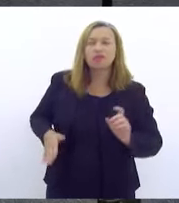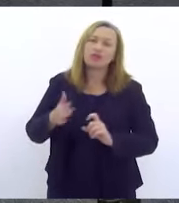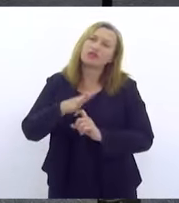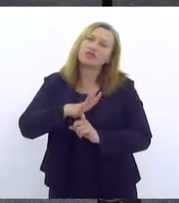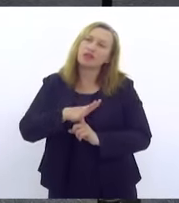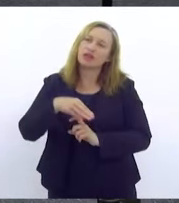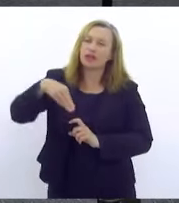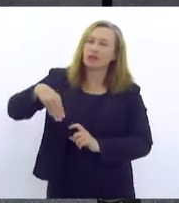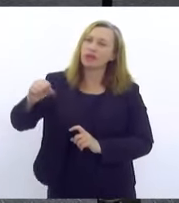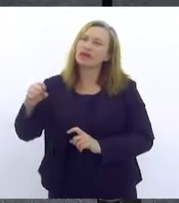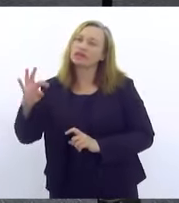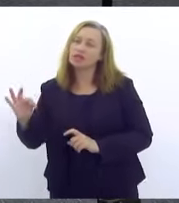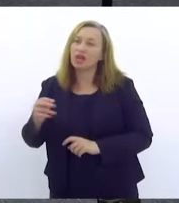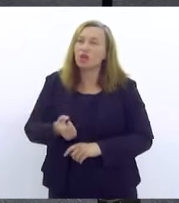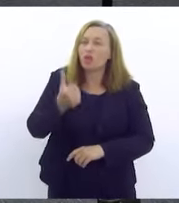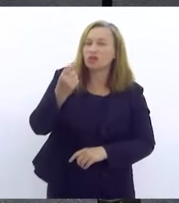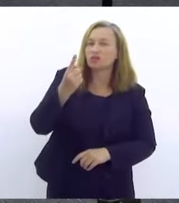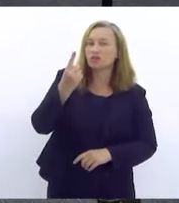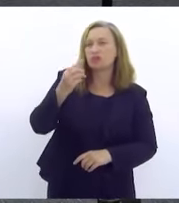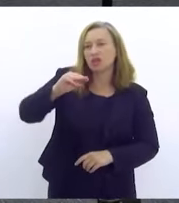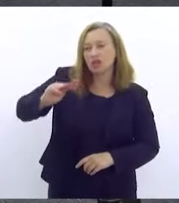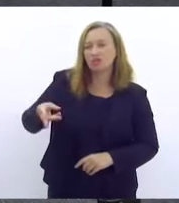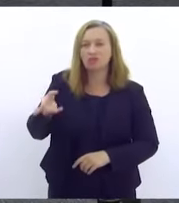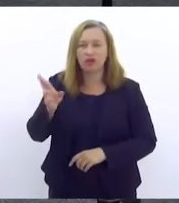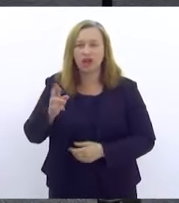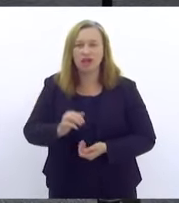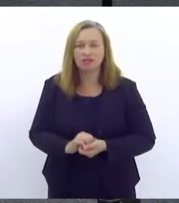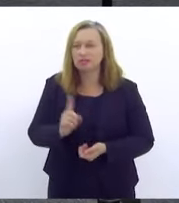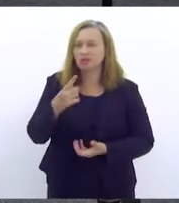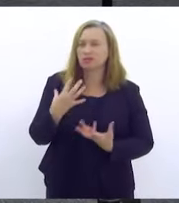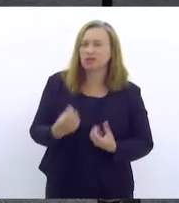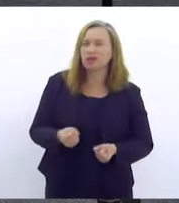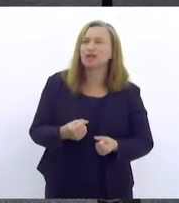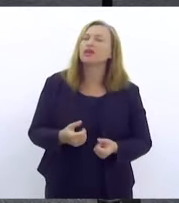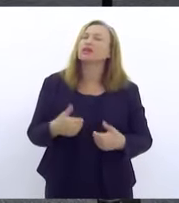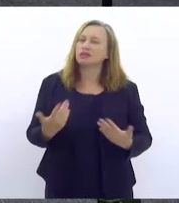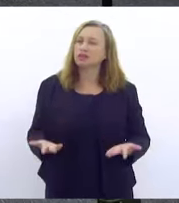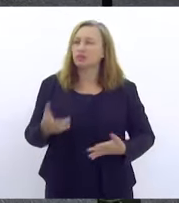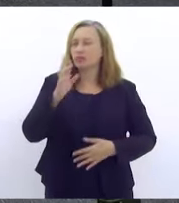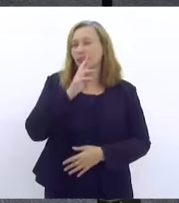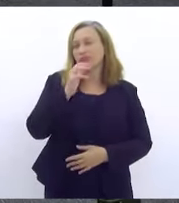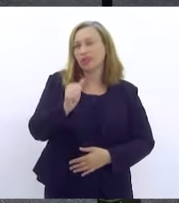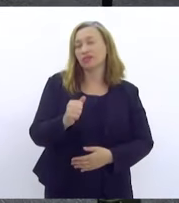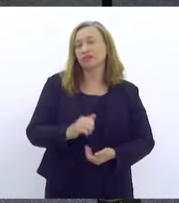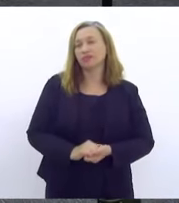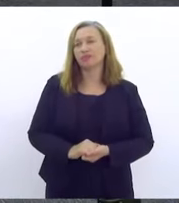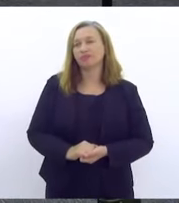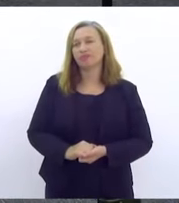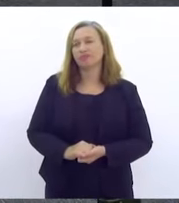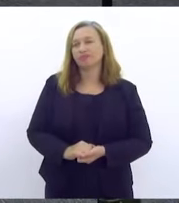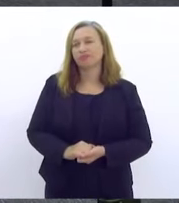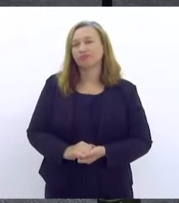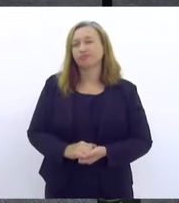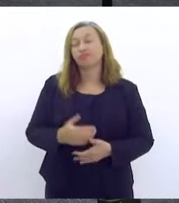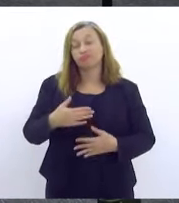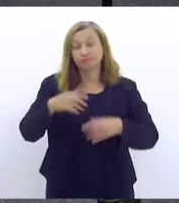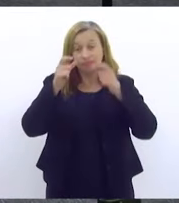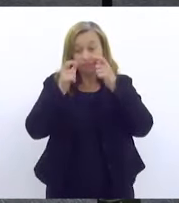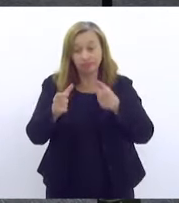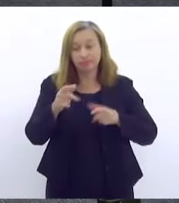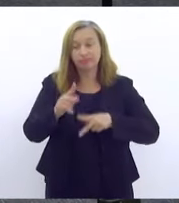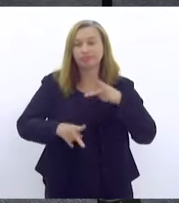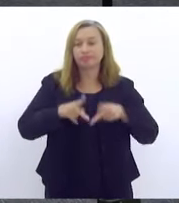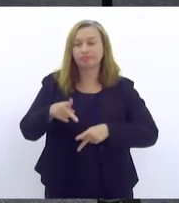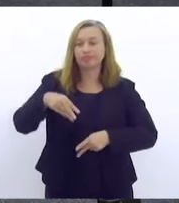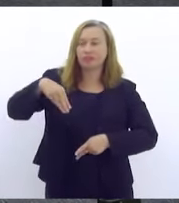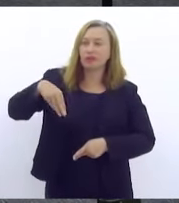MST, quase R$1 milhão, algo inaceitável. E aí, Rodrigo, fica aqui meu alerta à população de